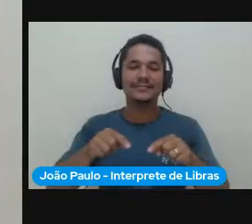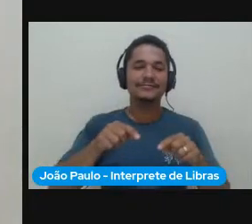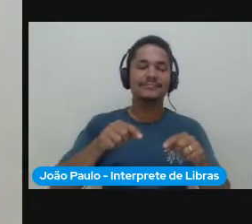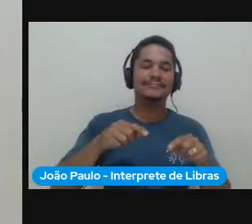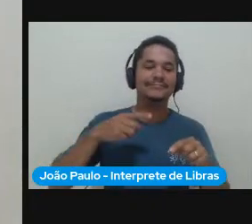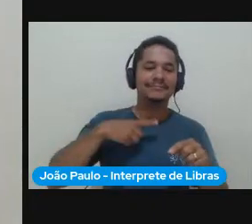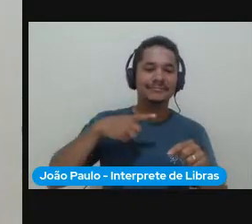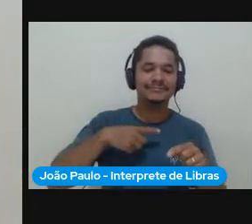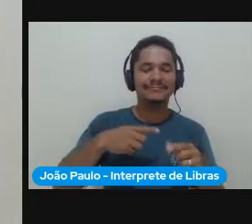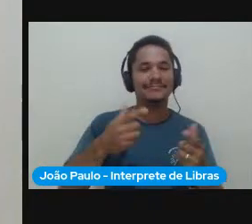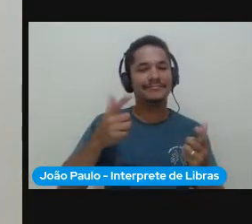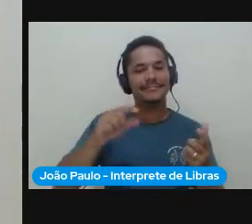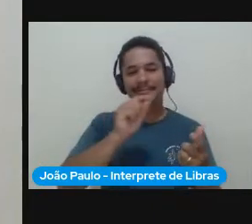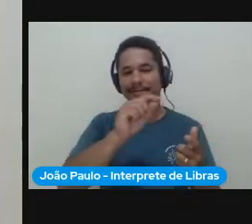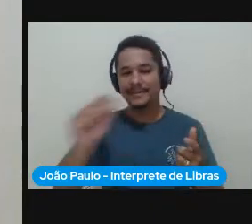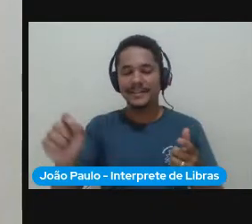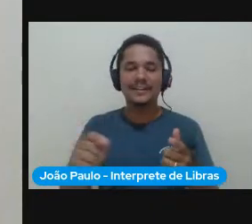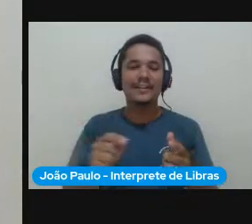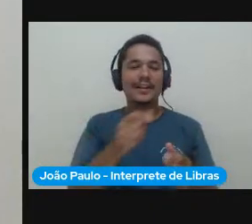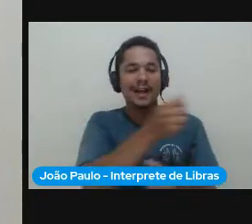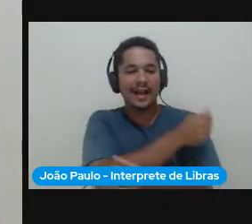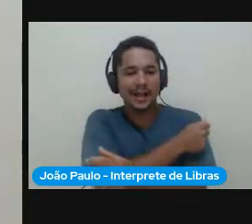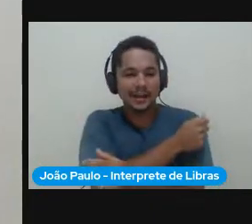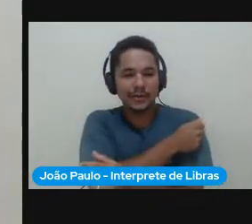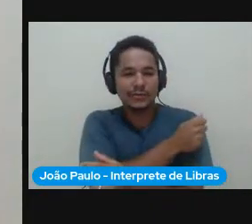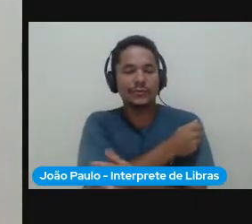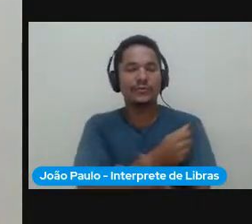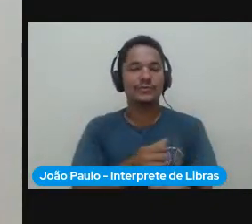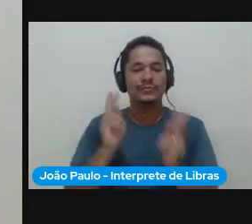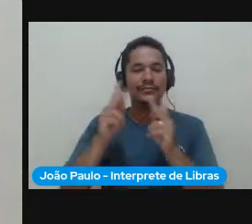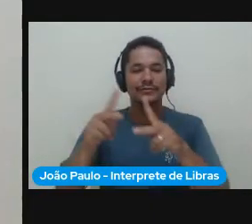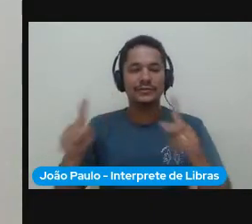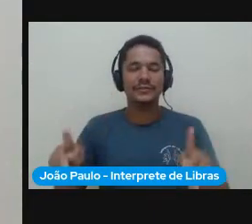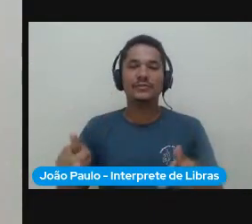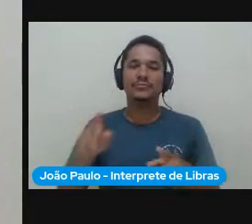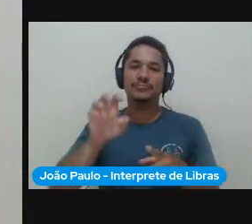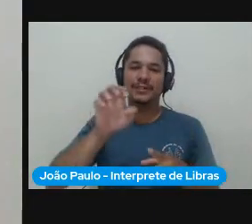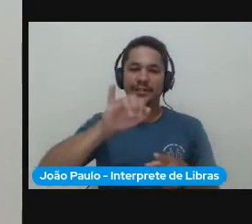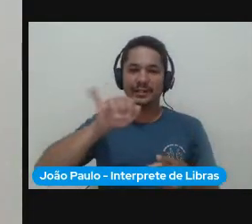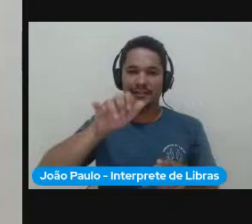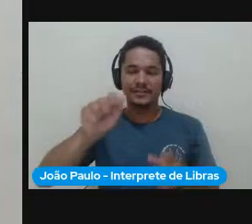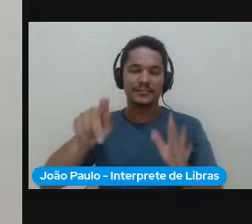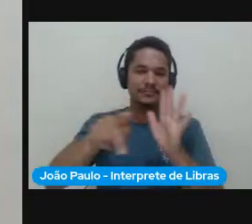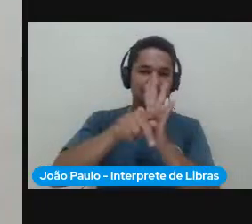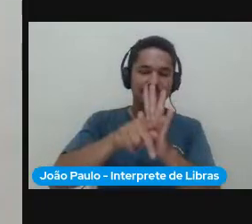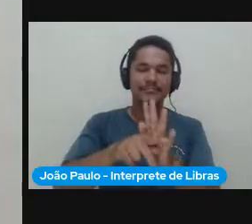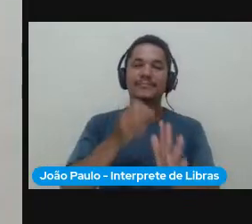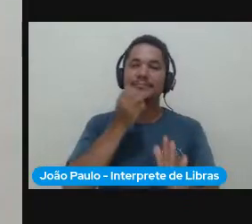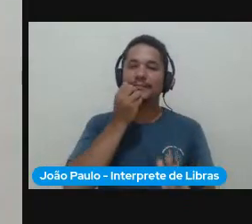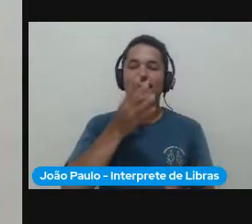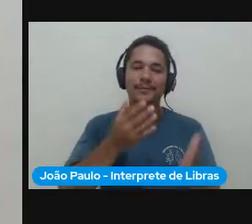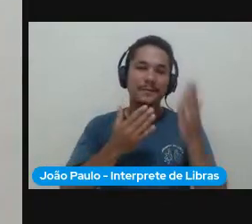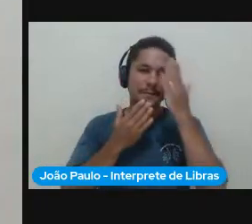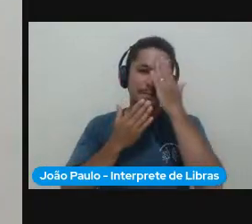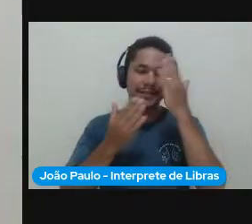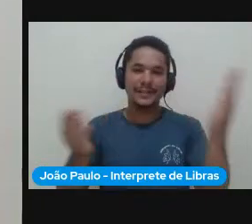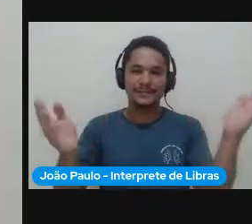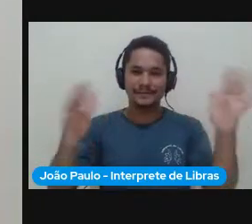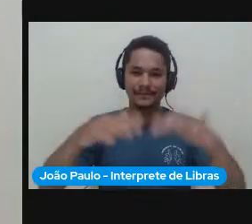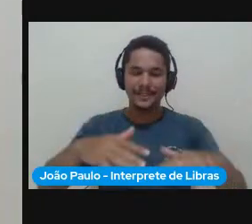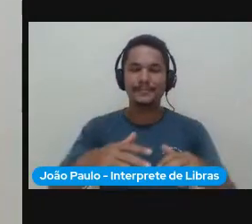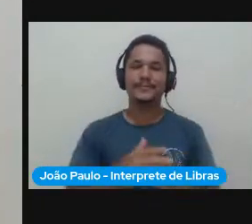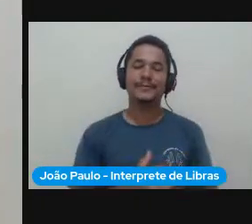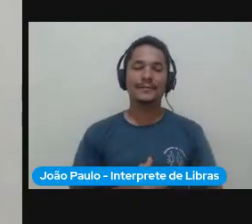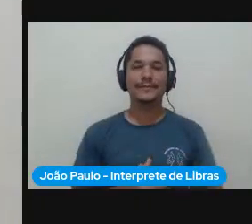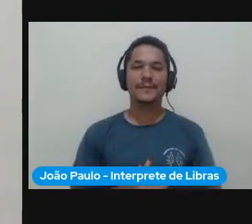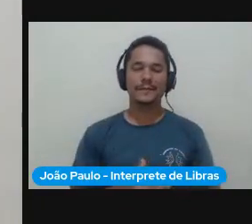professores da EJA estão aqui com a gente. Muito obrigada, viu, pela presença de vocês e dizer que hoje